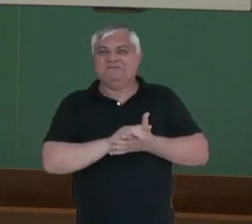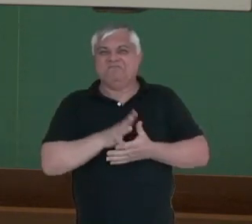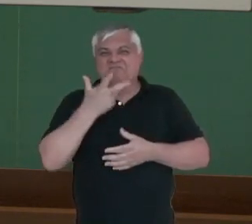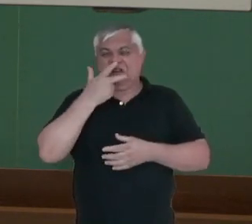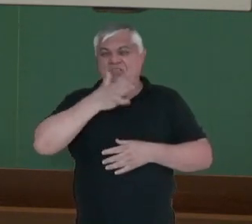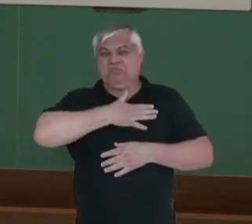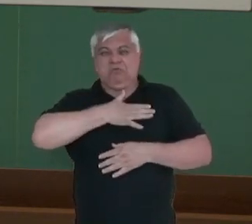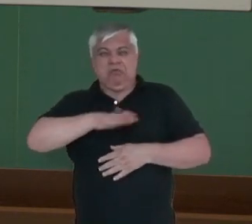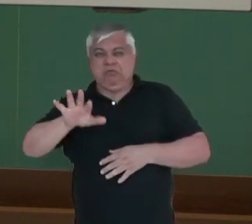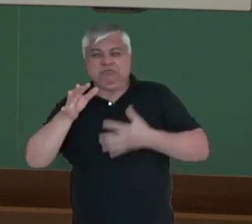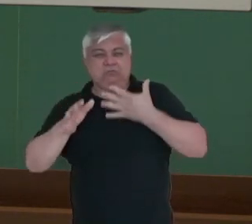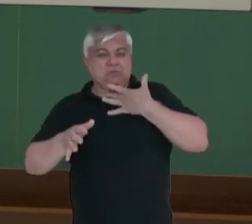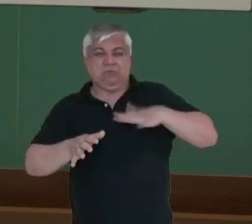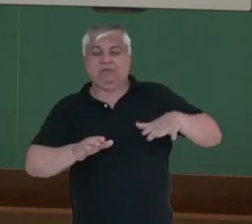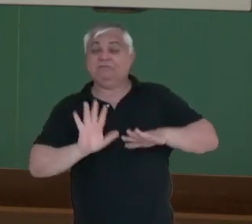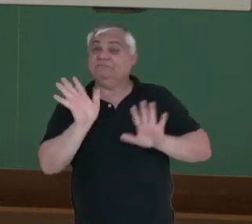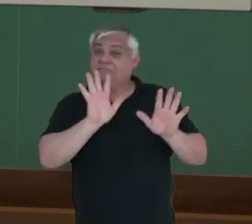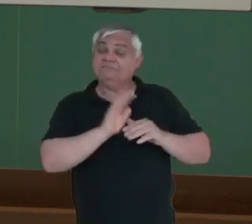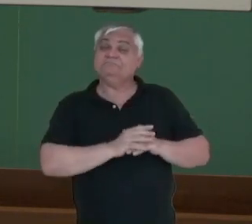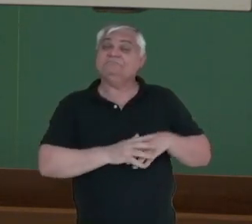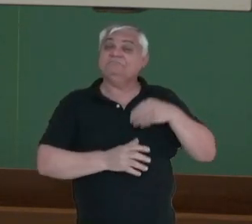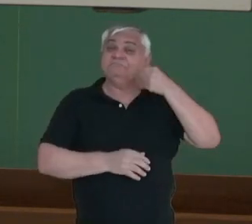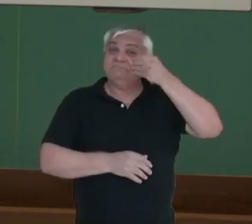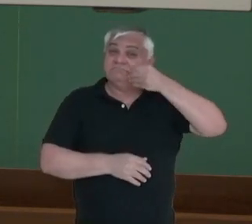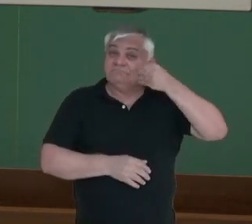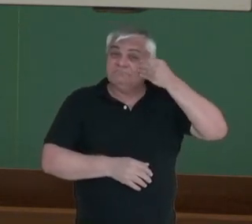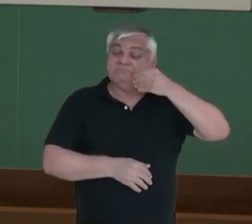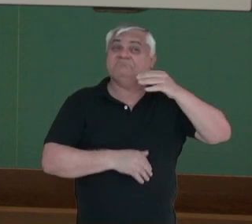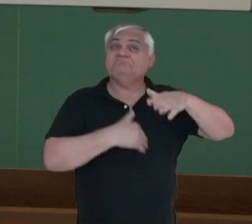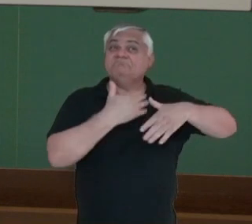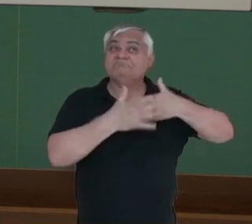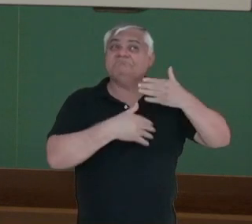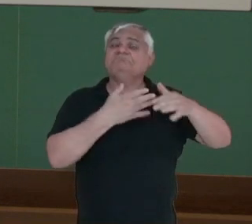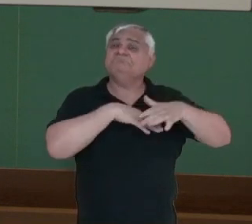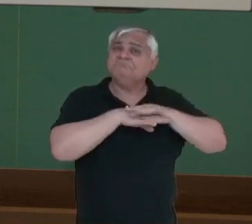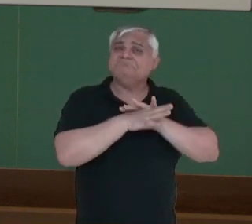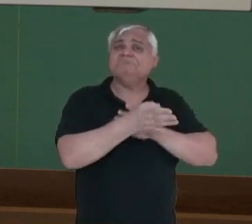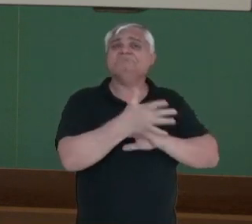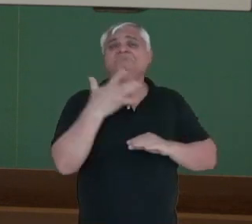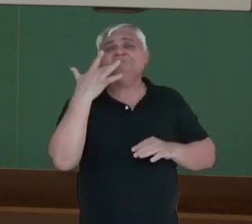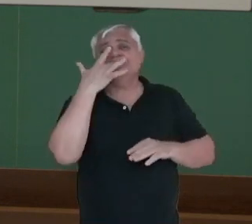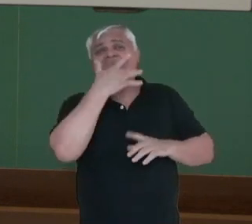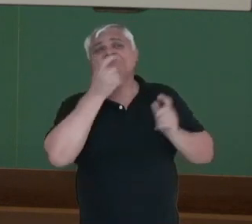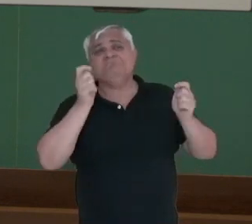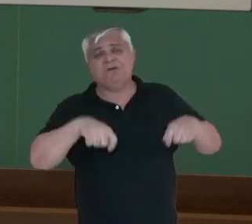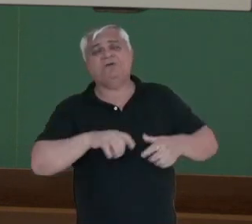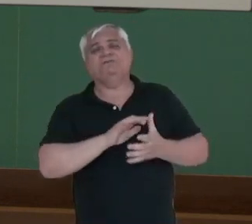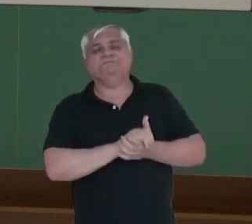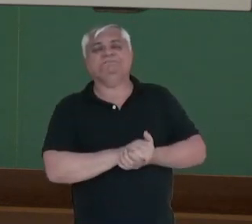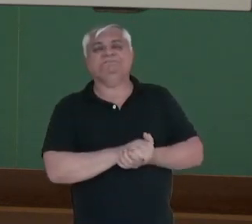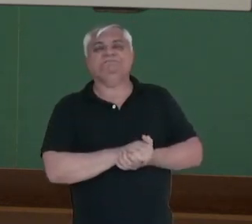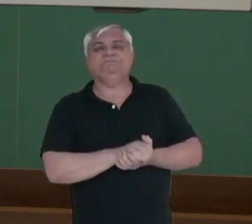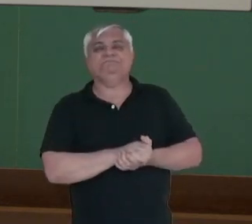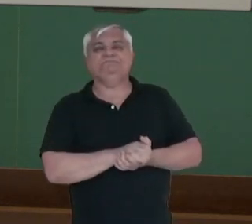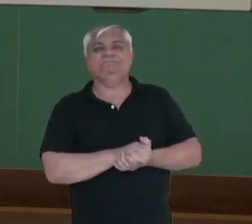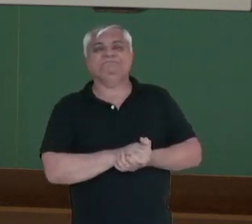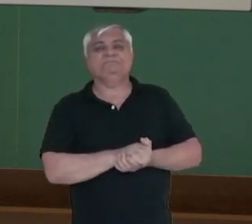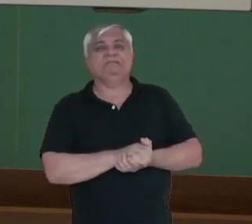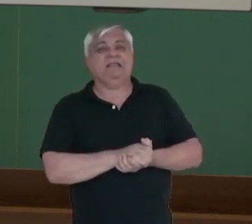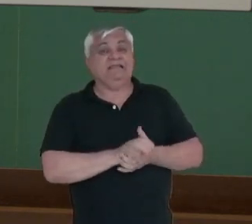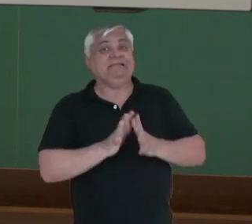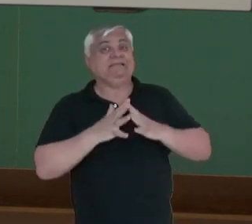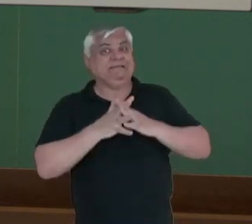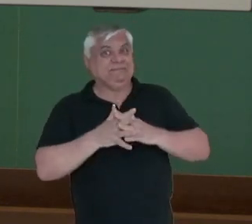de que de determinada causa necessariamente segue-se determinado efeito.